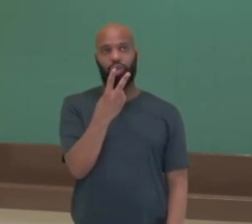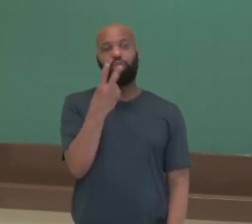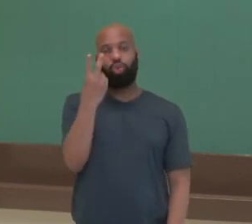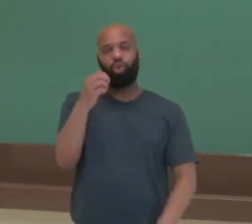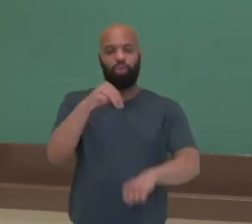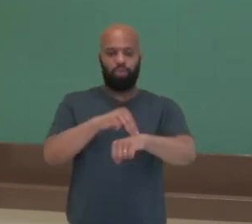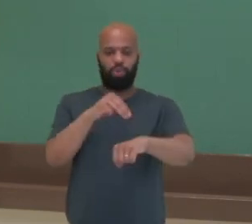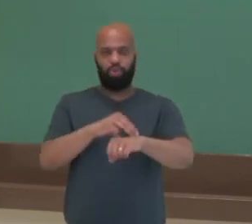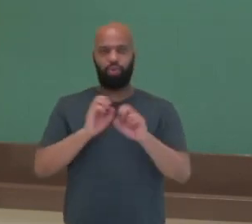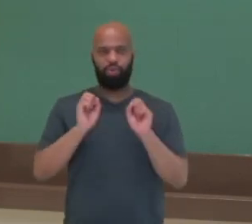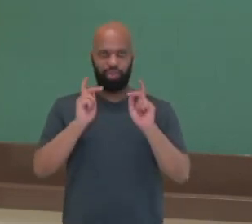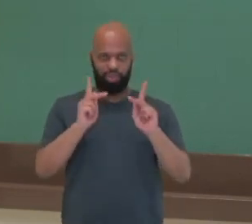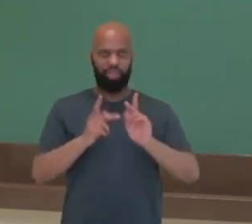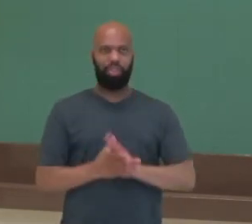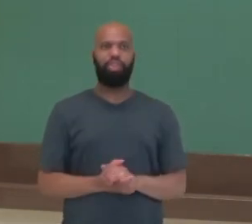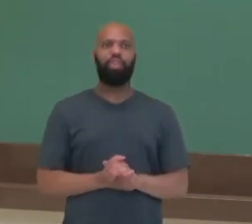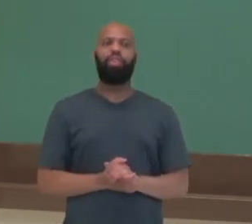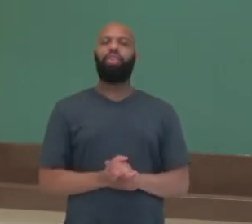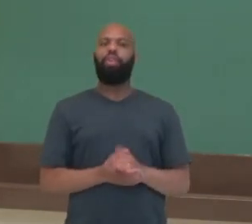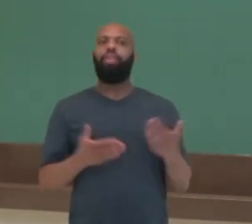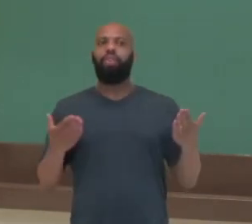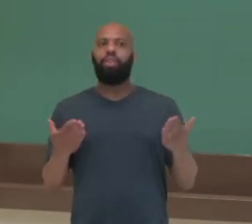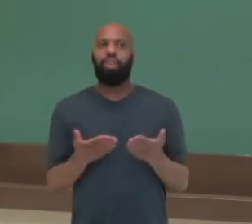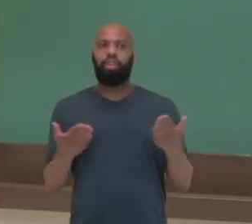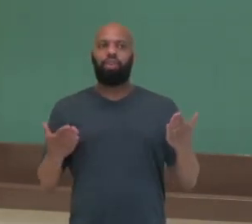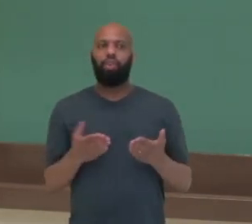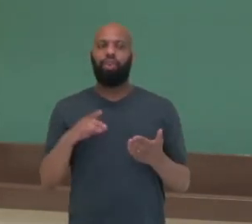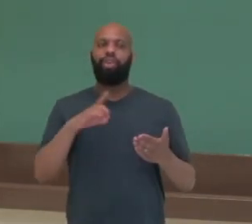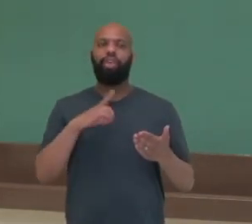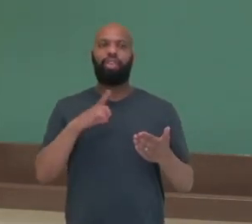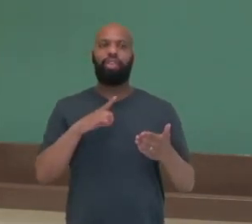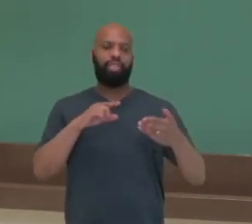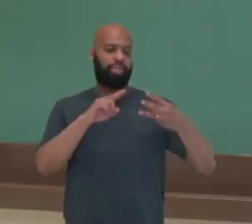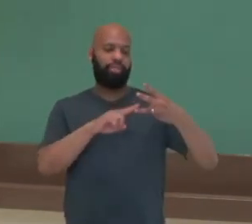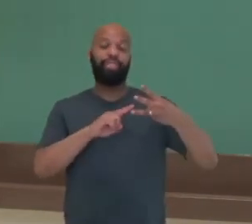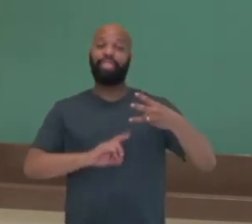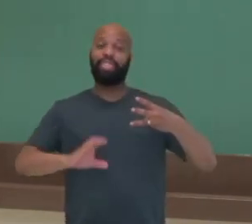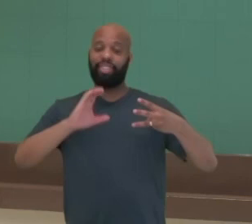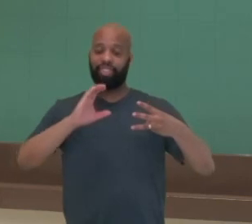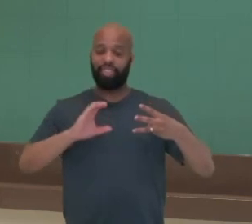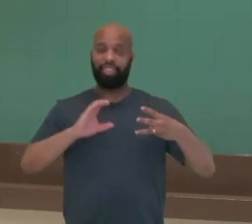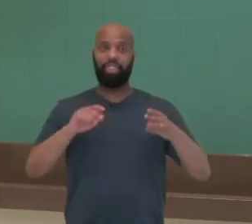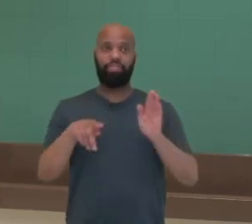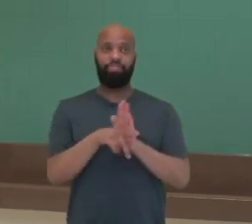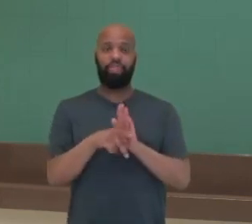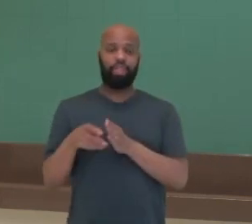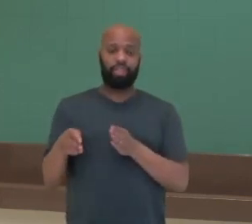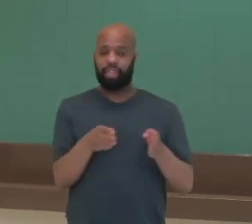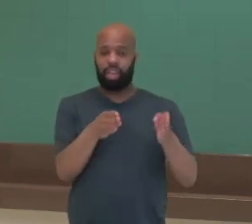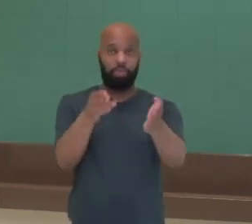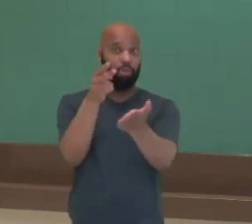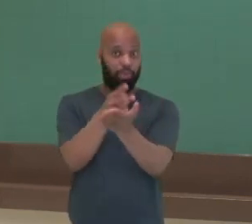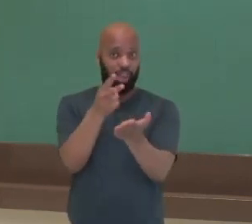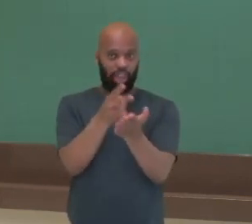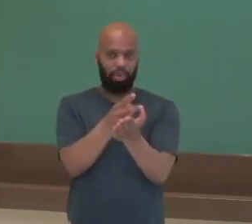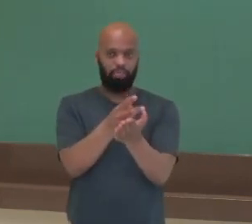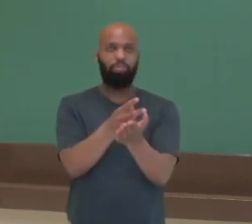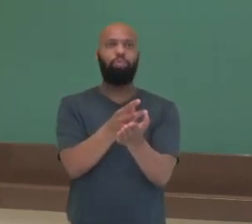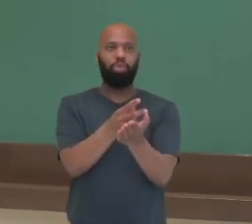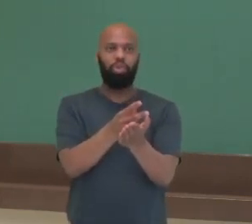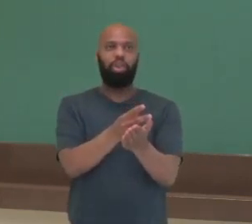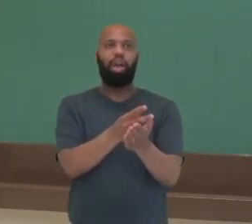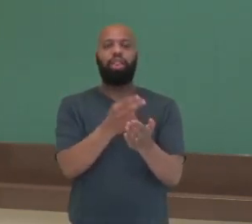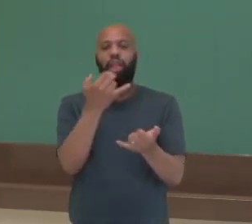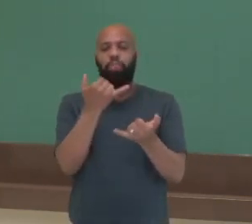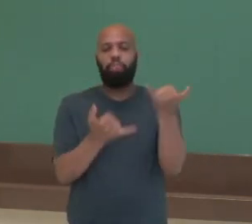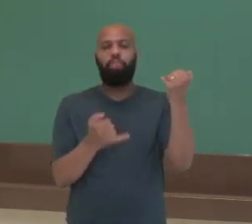2 minutos, ok? E por fim, na letra C, para percorrer a mesma distância na